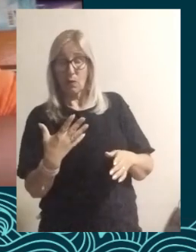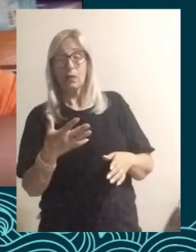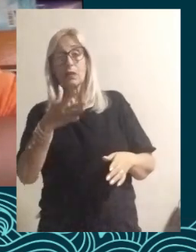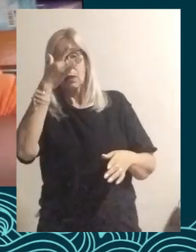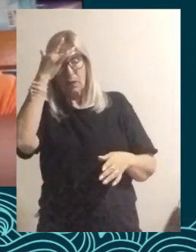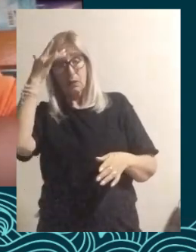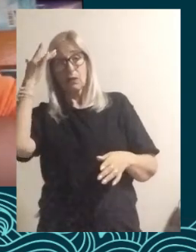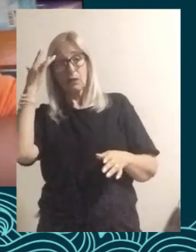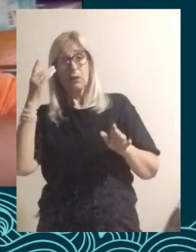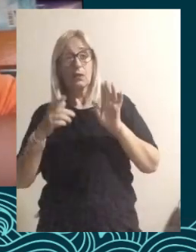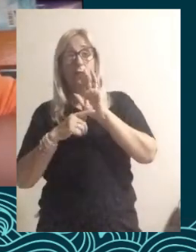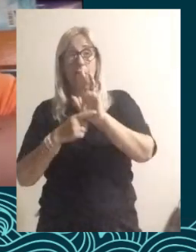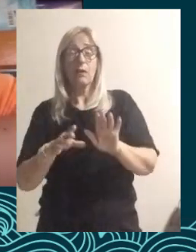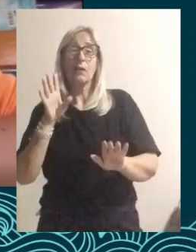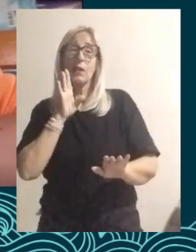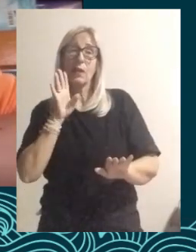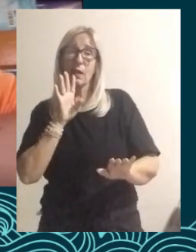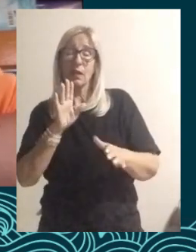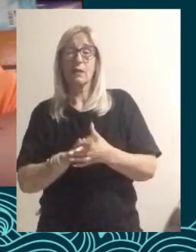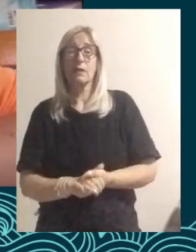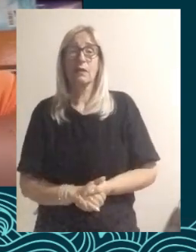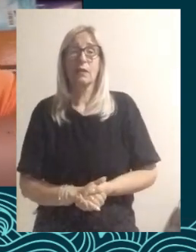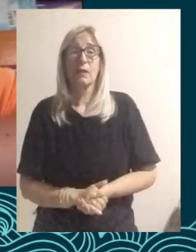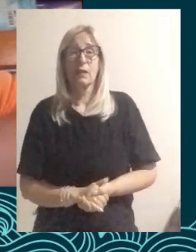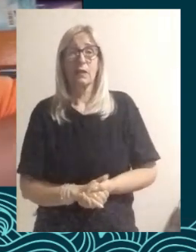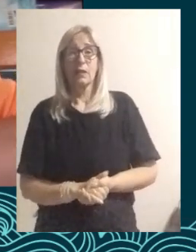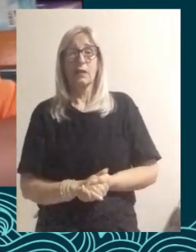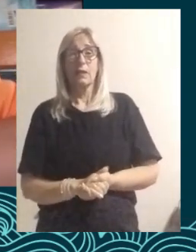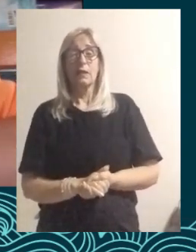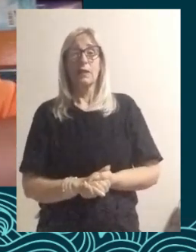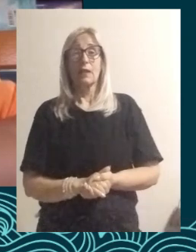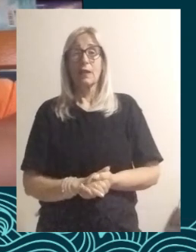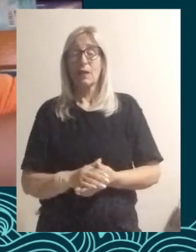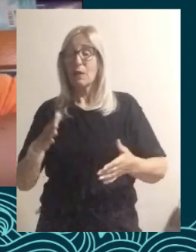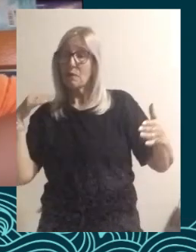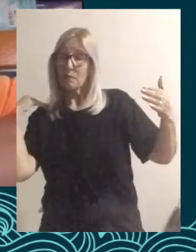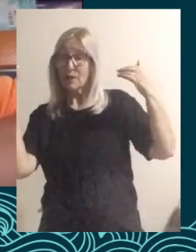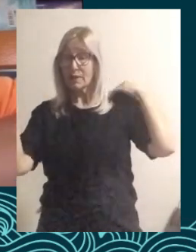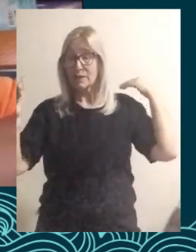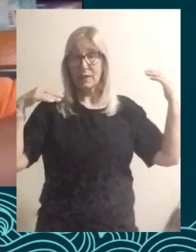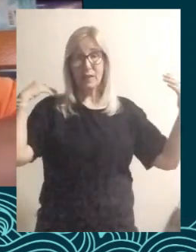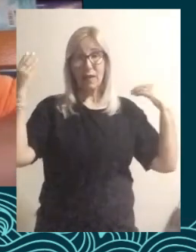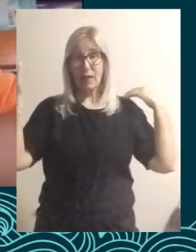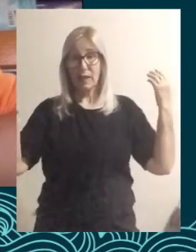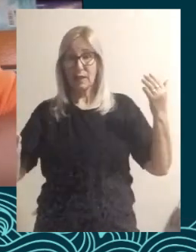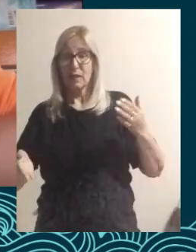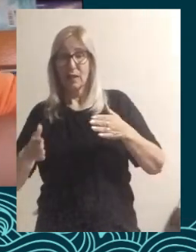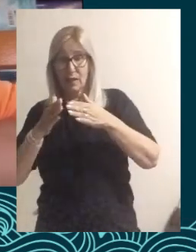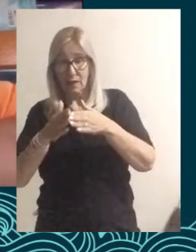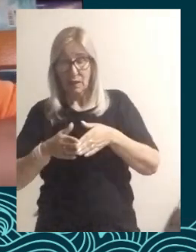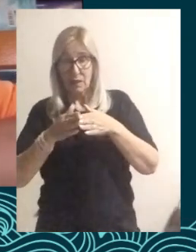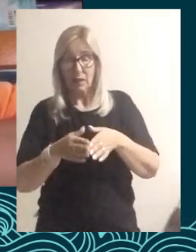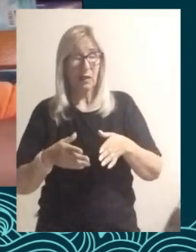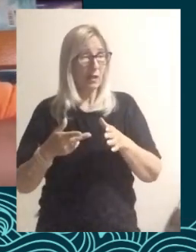mais os tempos bons com as pessoas que são legais. Eu vou tentar passear